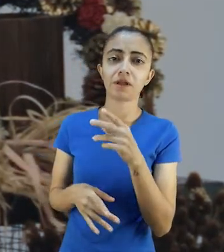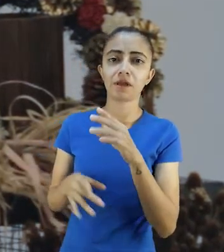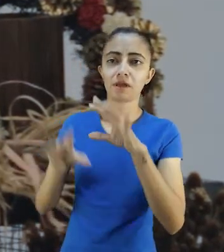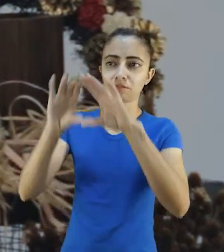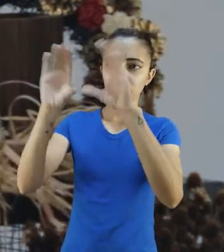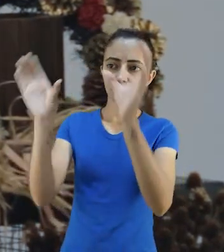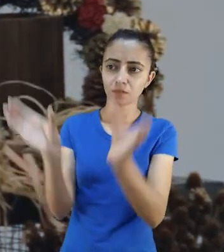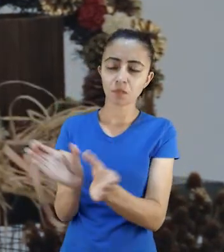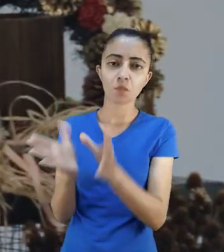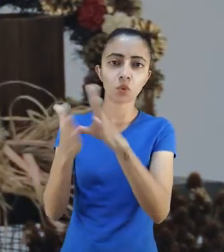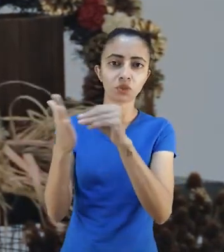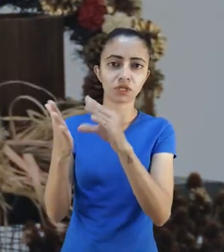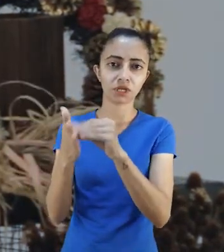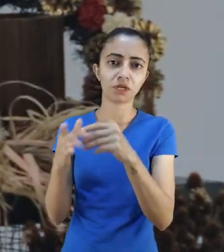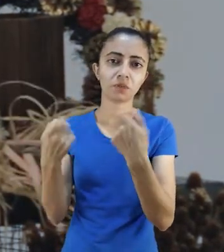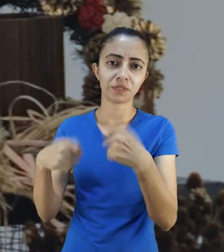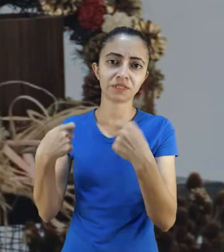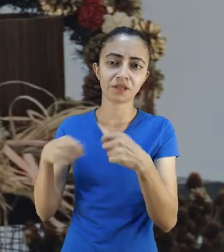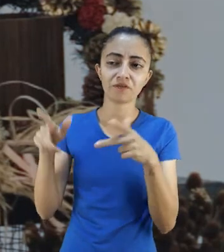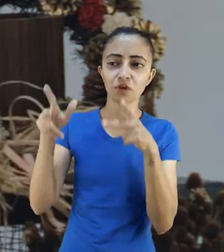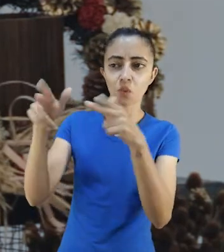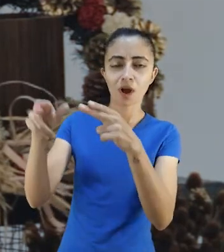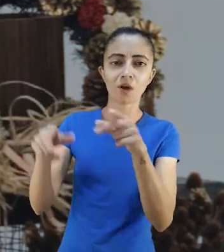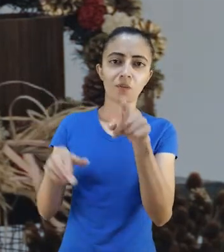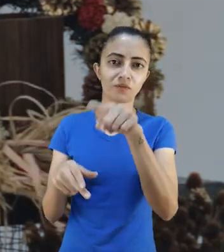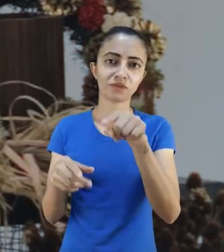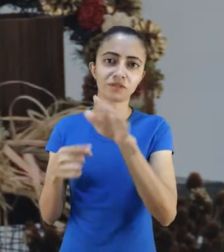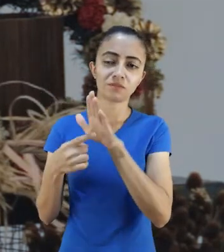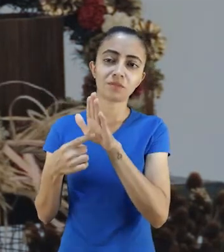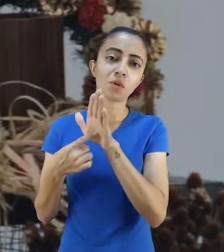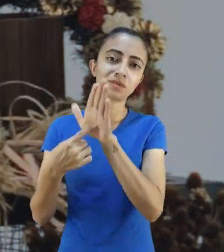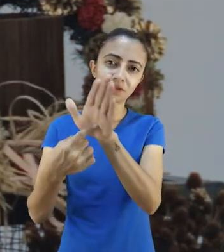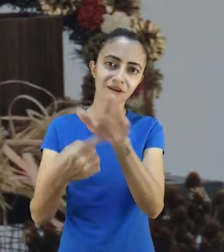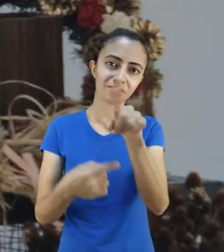mostrar. Mas pode fazer de todos os modelos.